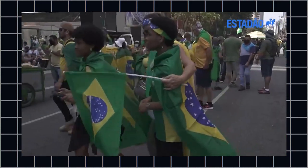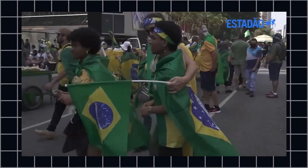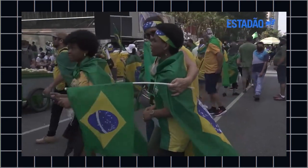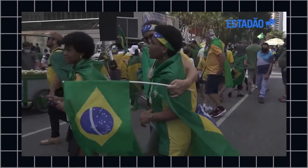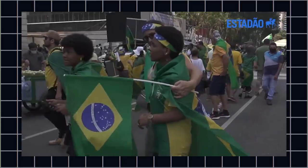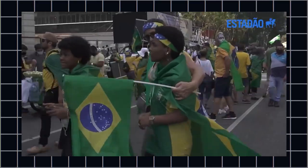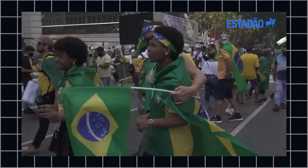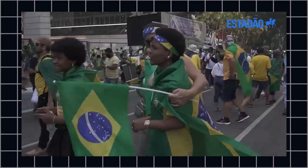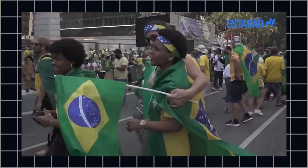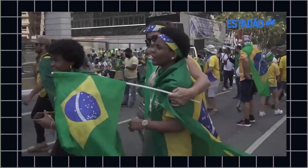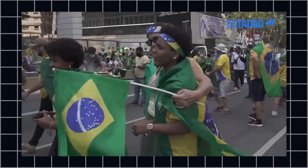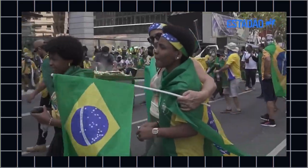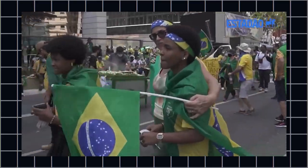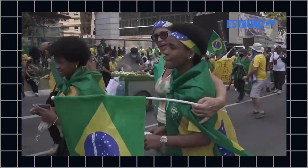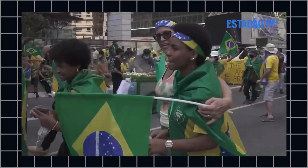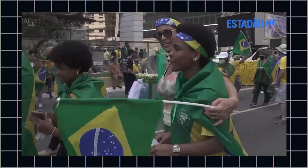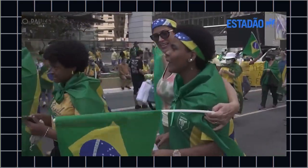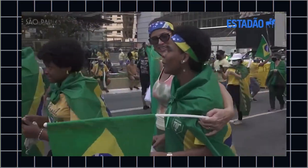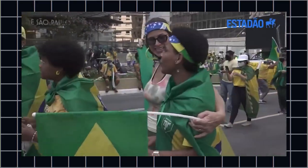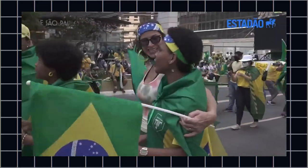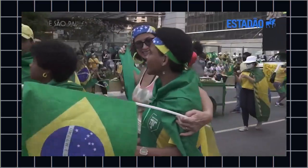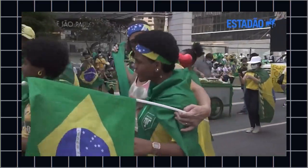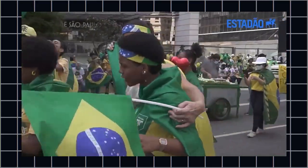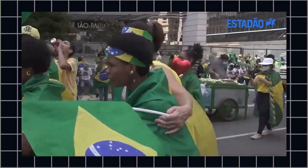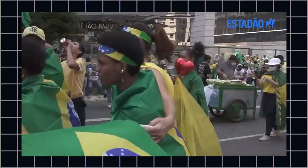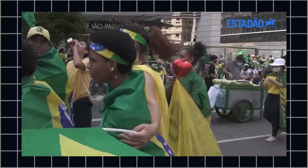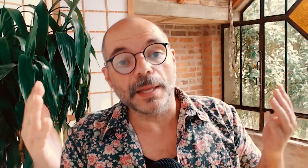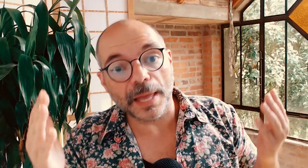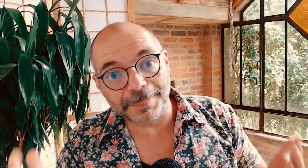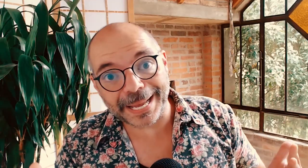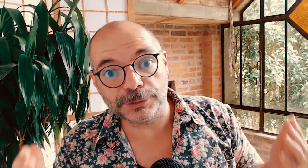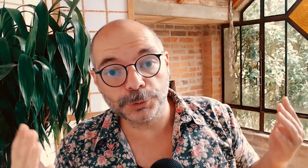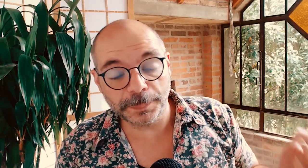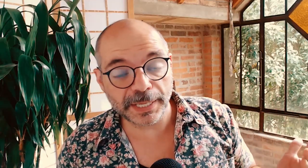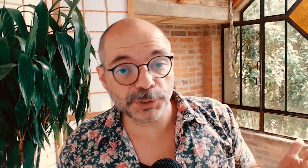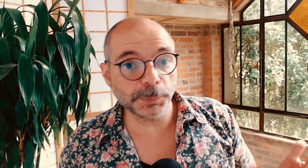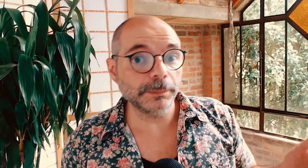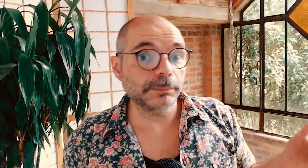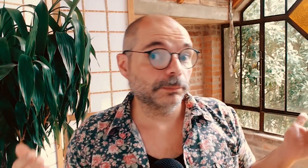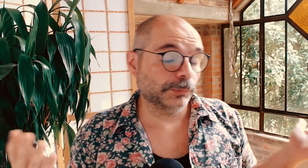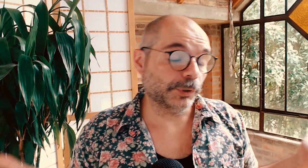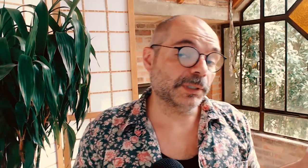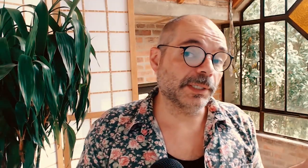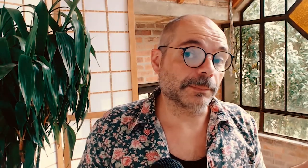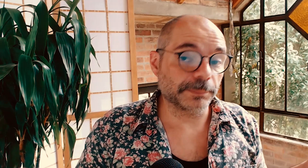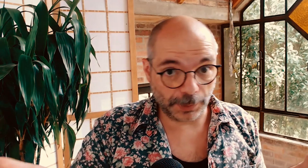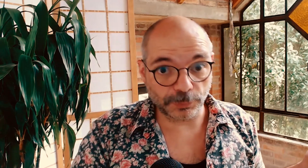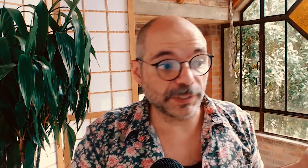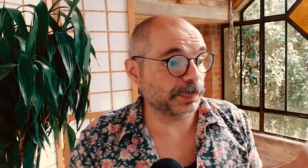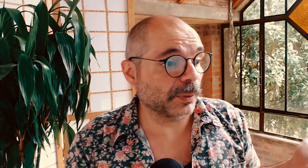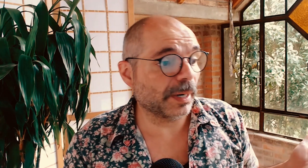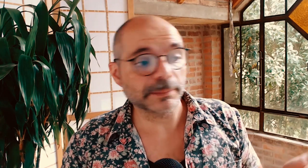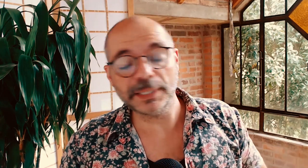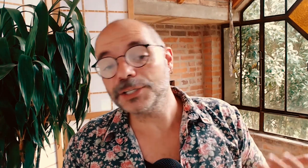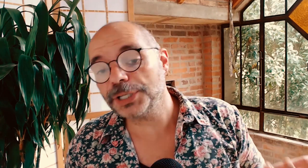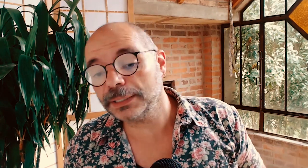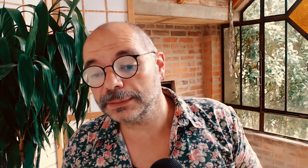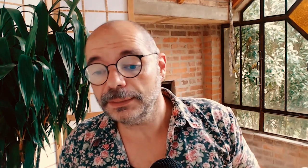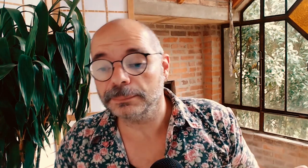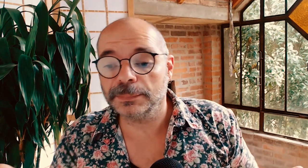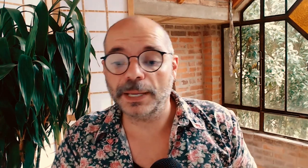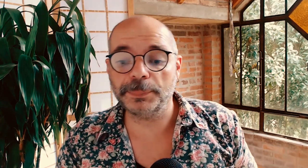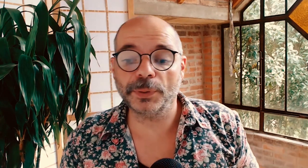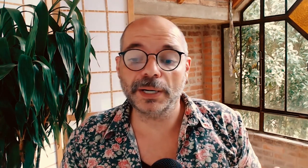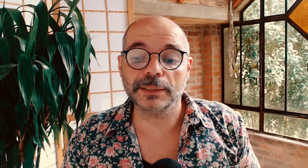acusações tradicionais, dignas da política tradicional. É mais do mesmo, só que talvez pior. Quem achar que